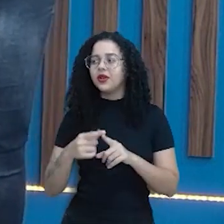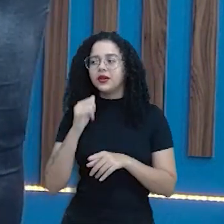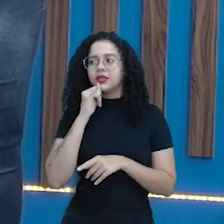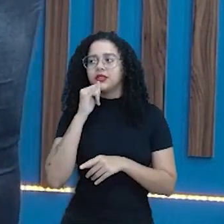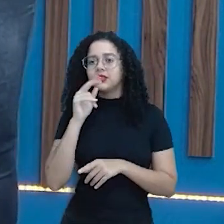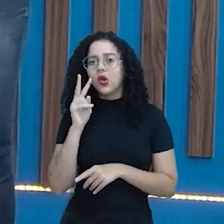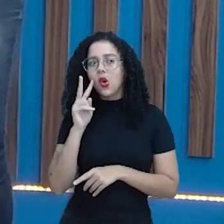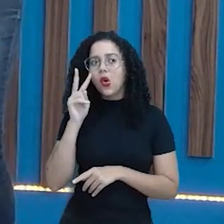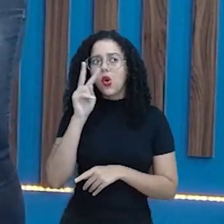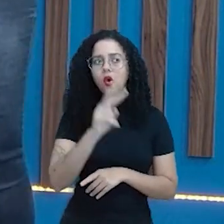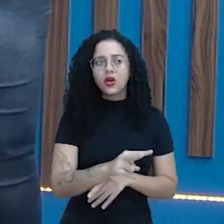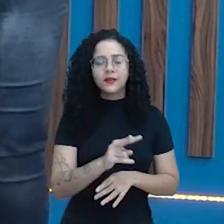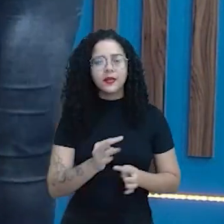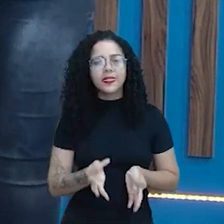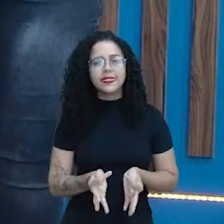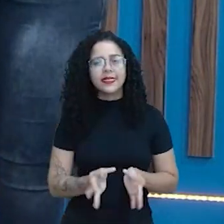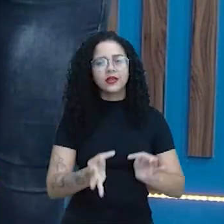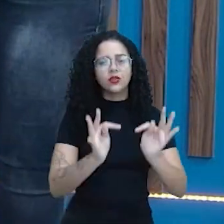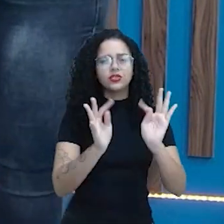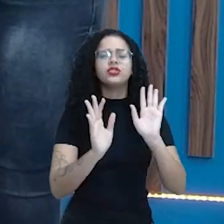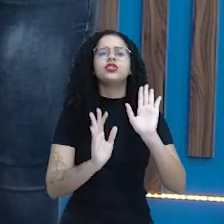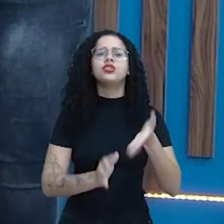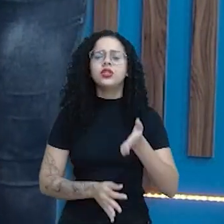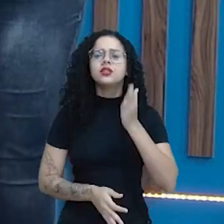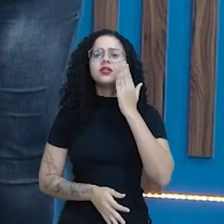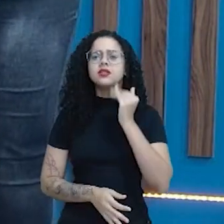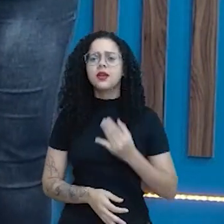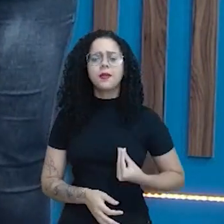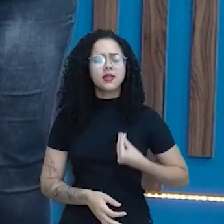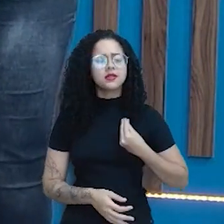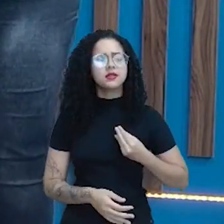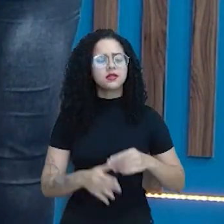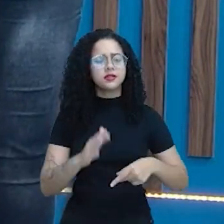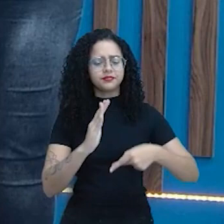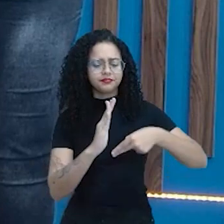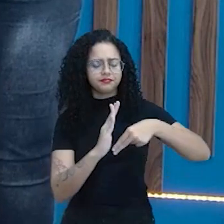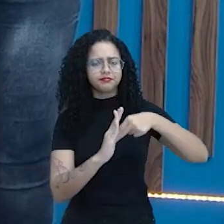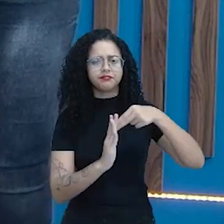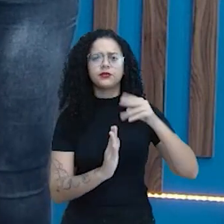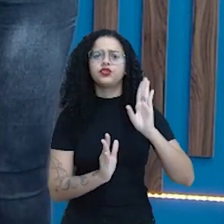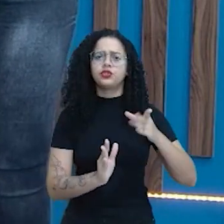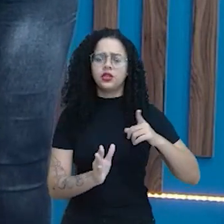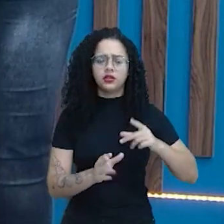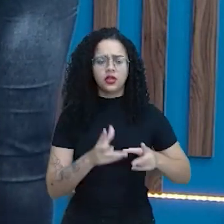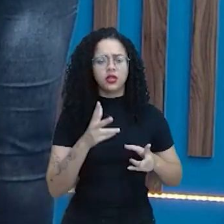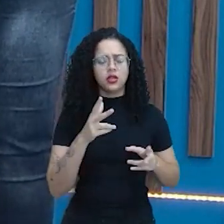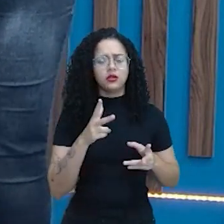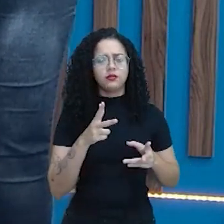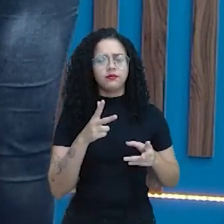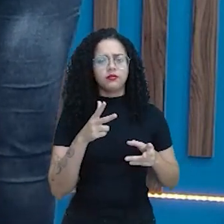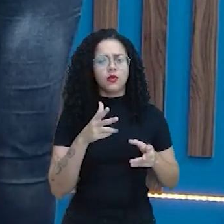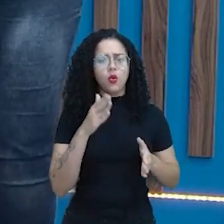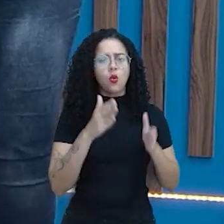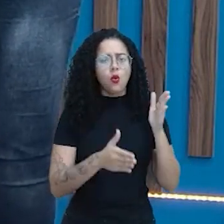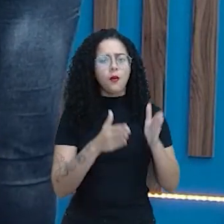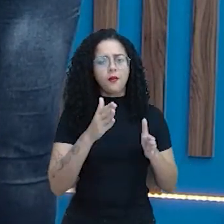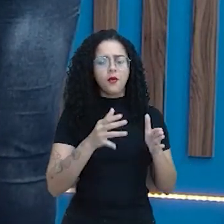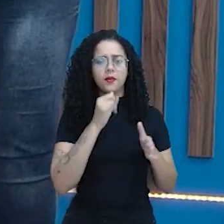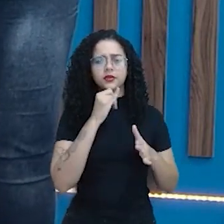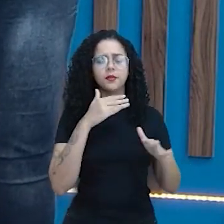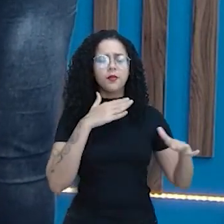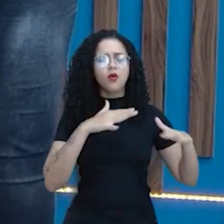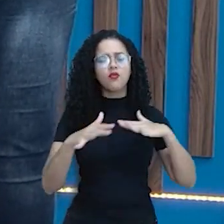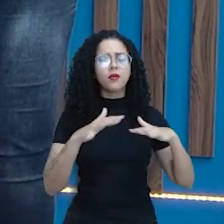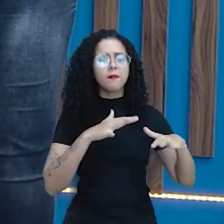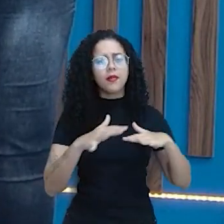pelo lado da tecnologia, a gente já sabe, né? Existem cirurgias robotizadas, como se fala, né? No caso de que